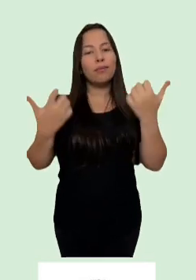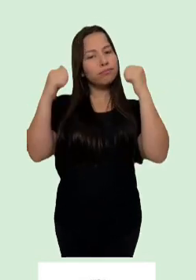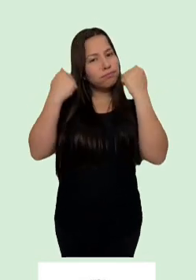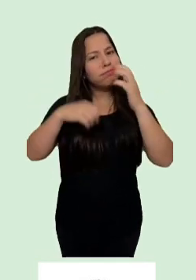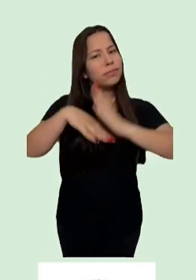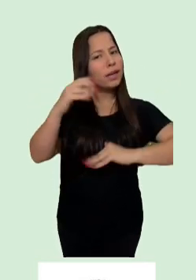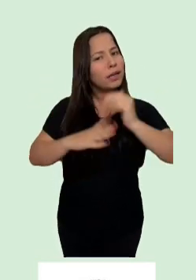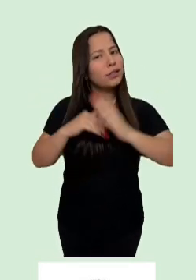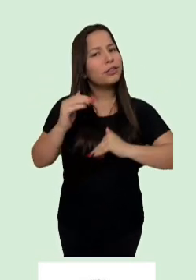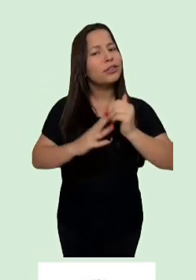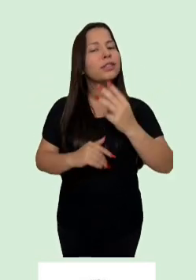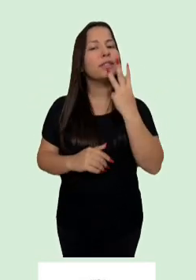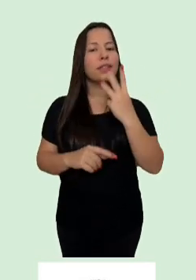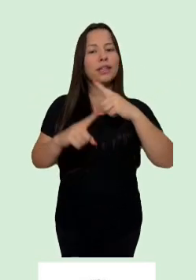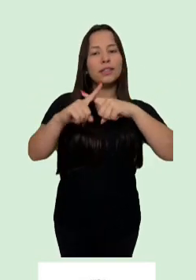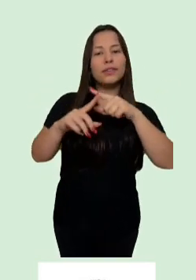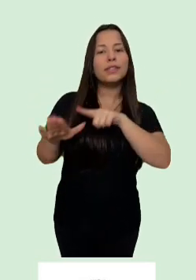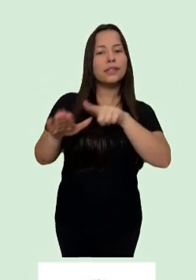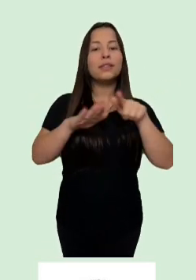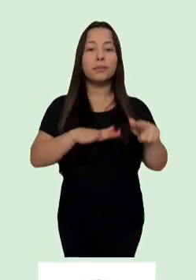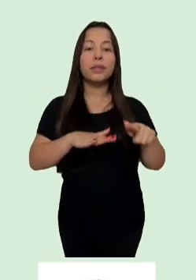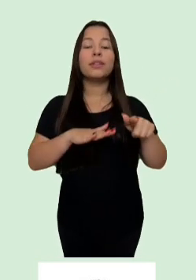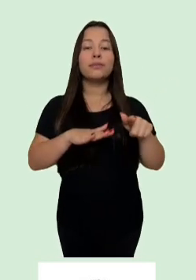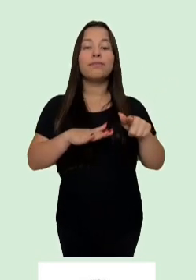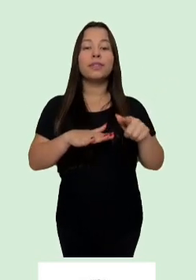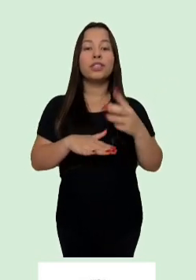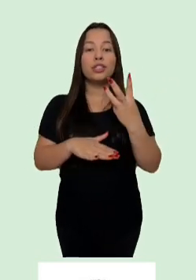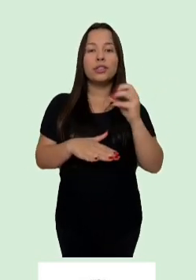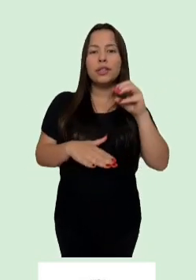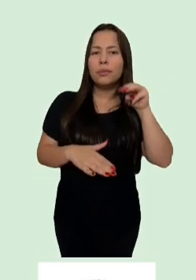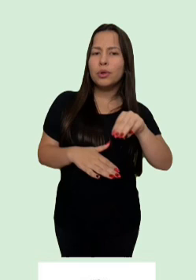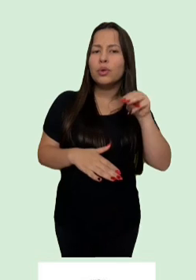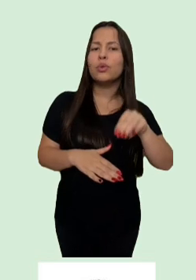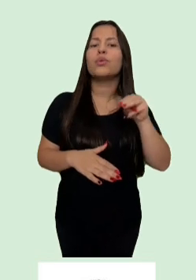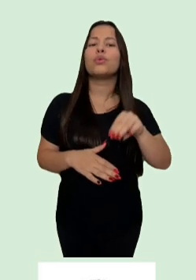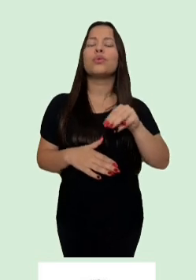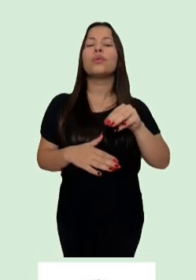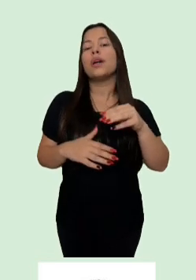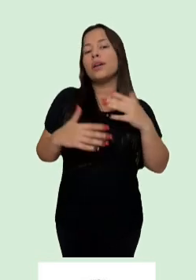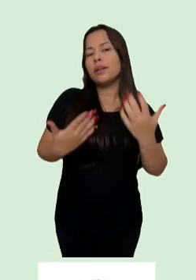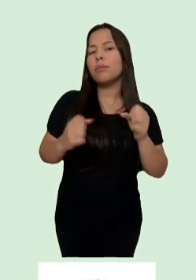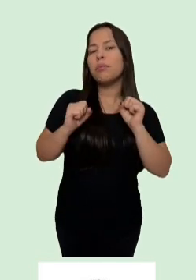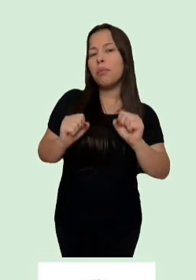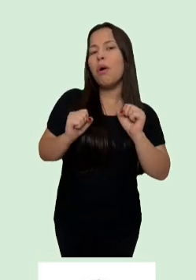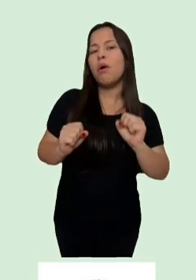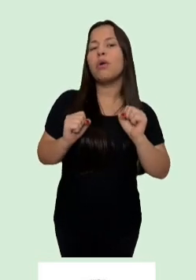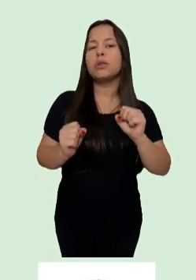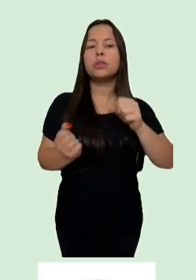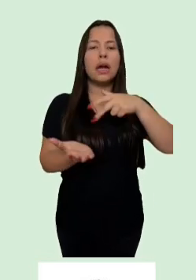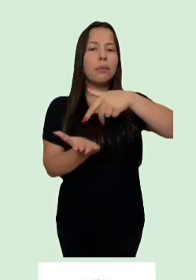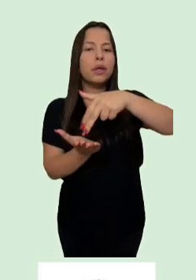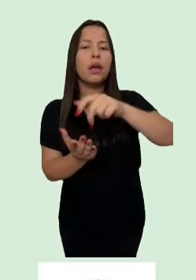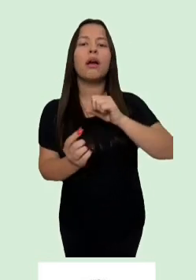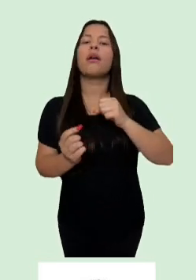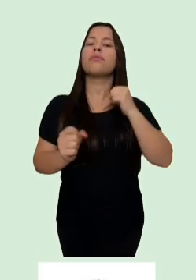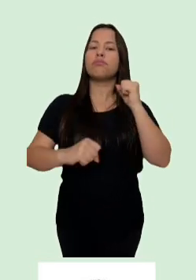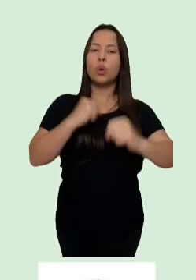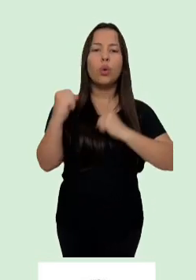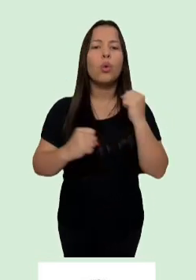atividade física pelo menos 3 vezes na semana, de 30 minutos cada. Pode ser uma atividade como